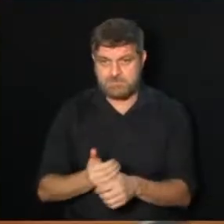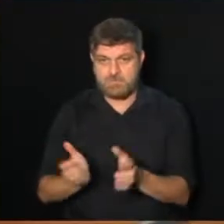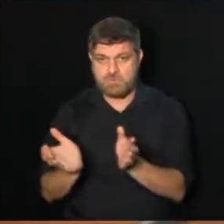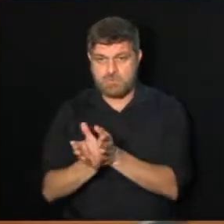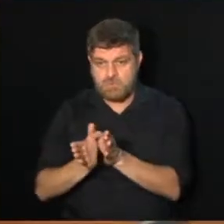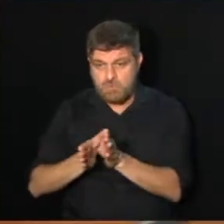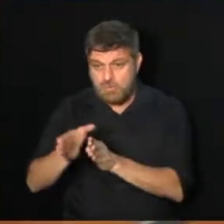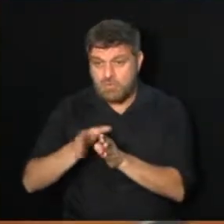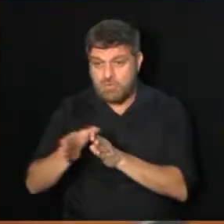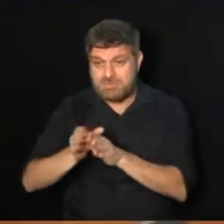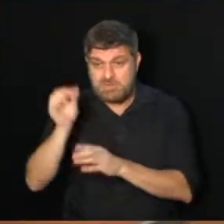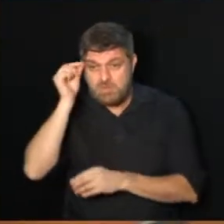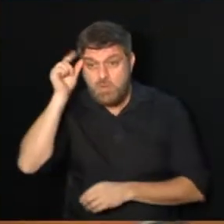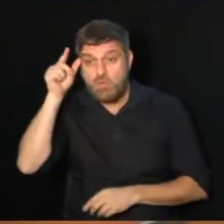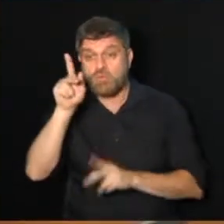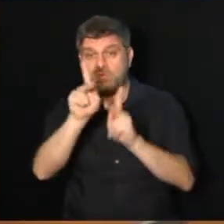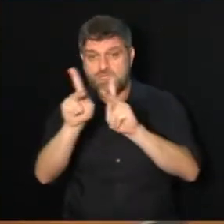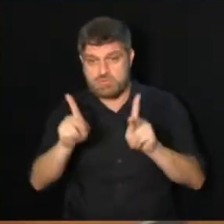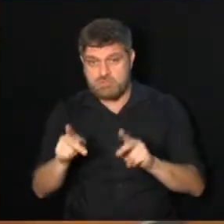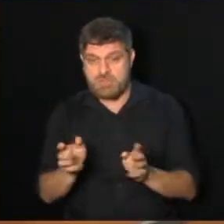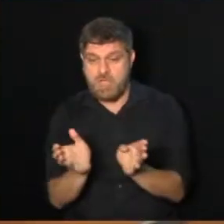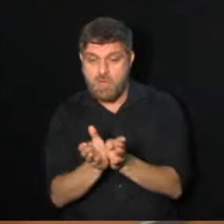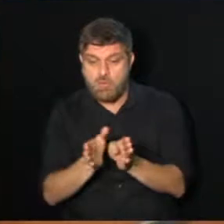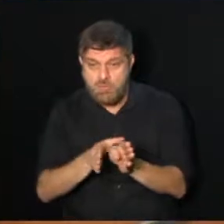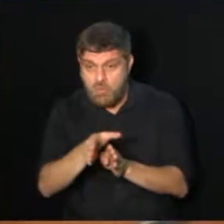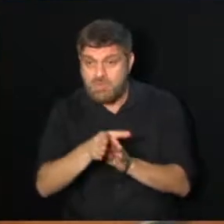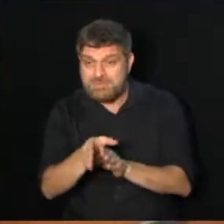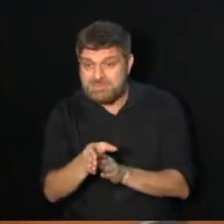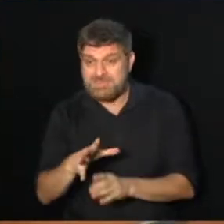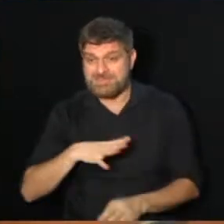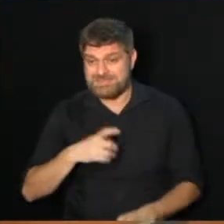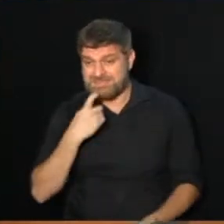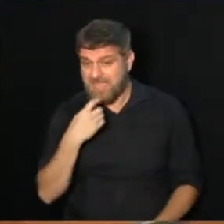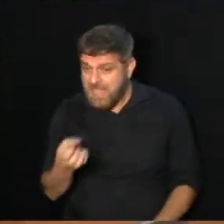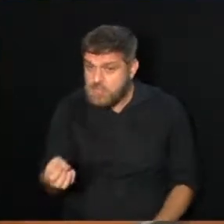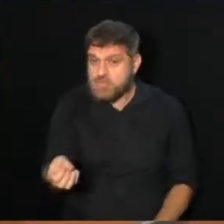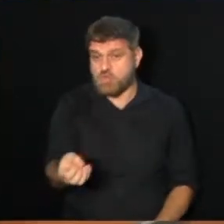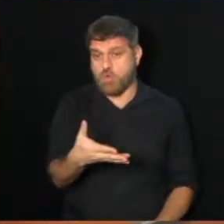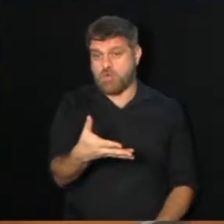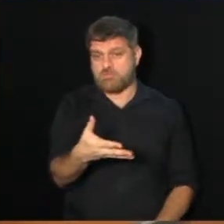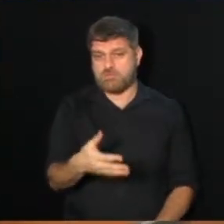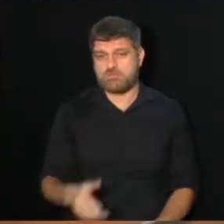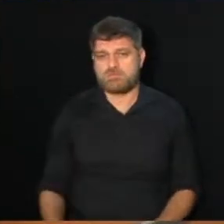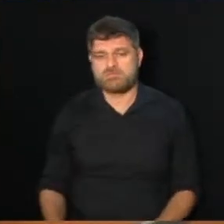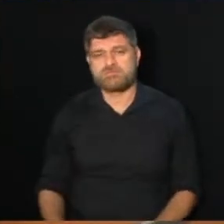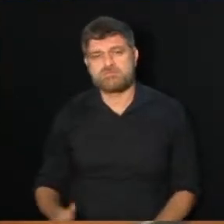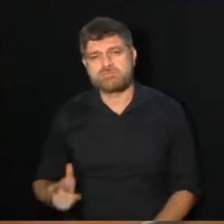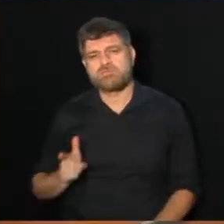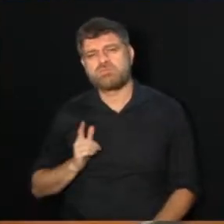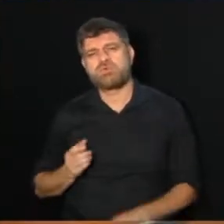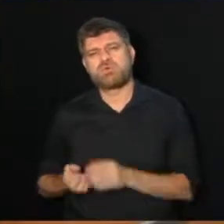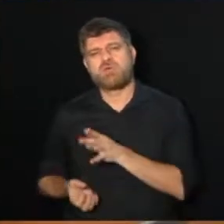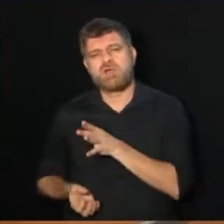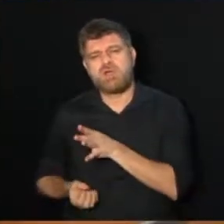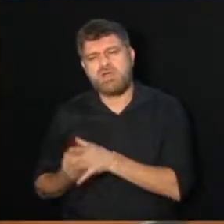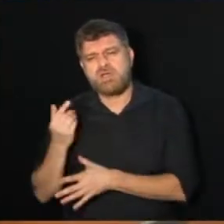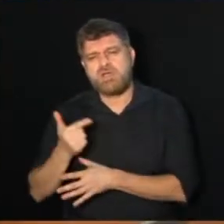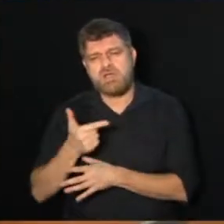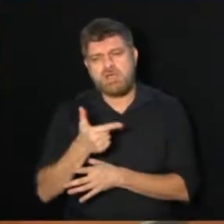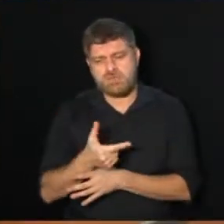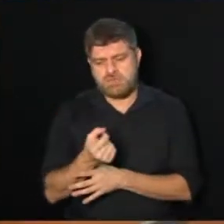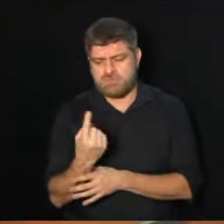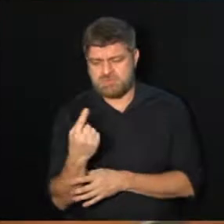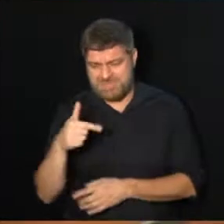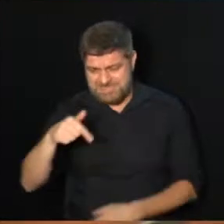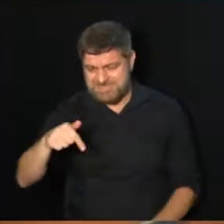Cultura de Paz. É um conselho novo no município de Campinas. Ele foi instituído em